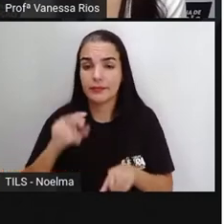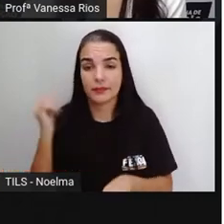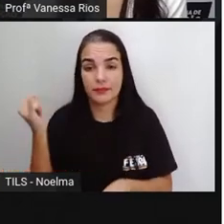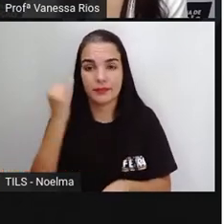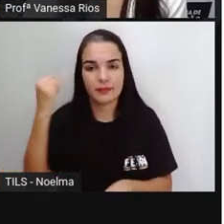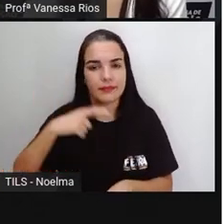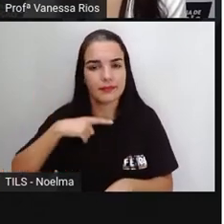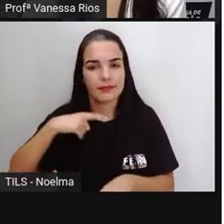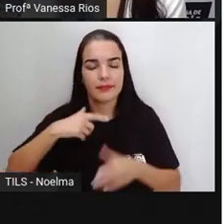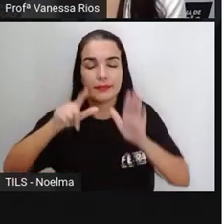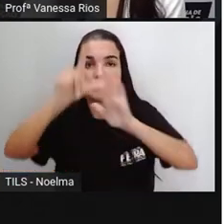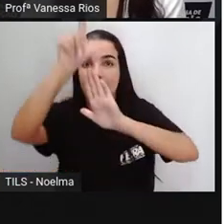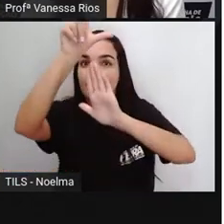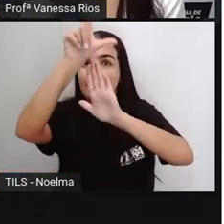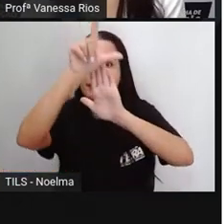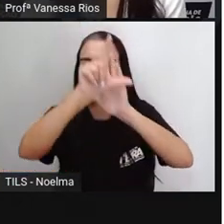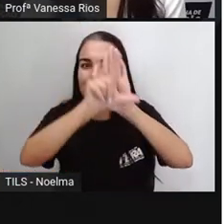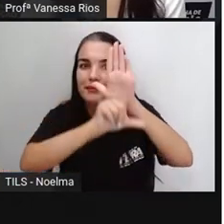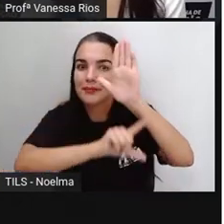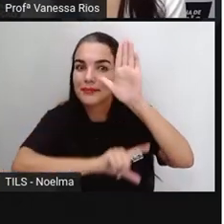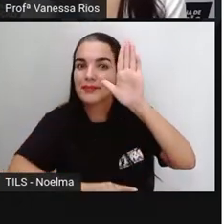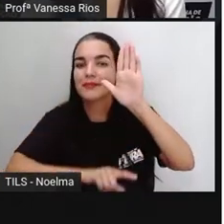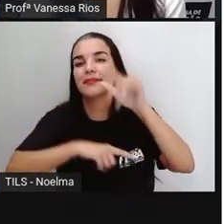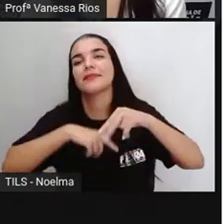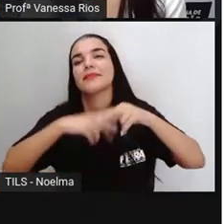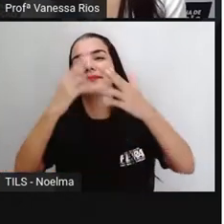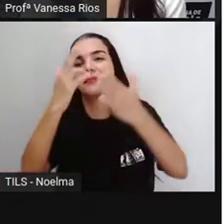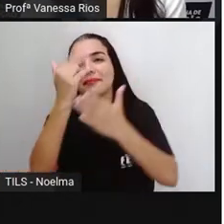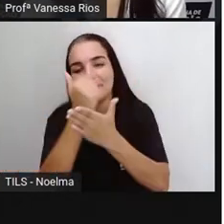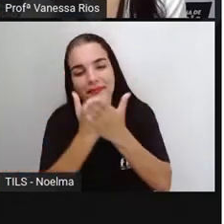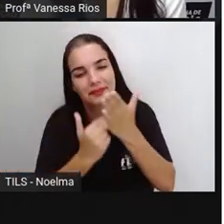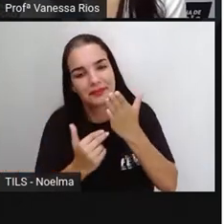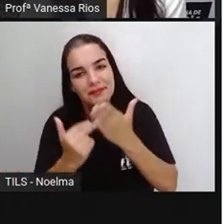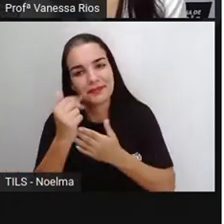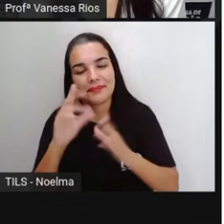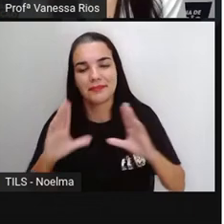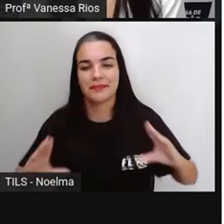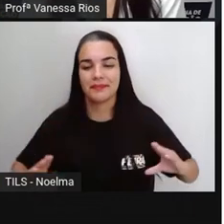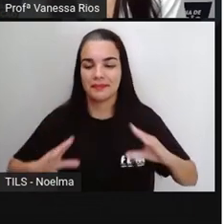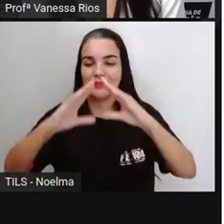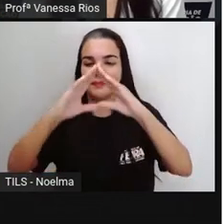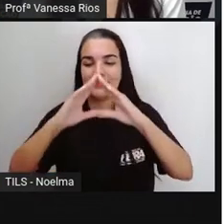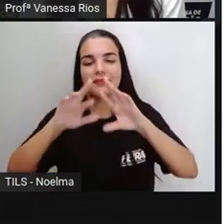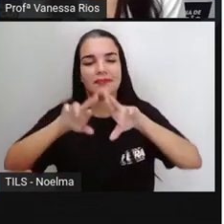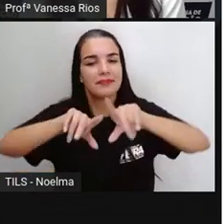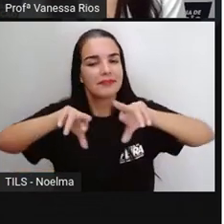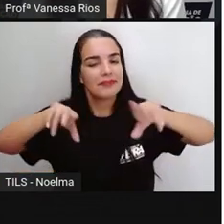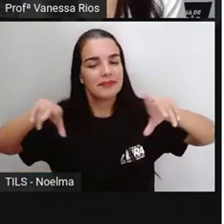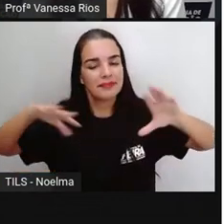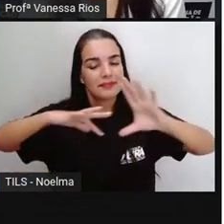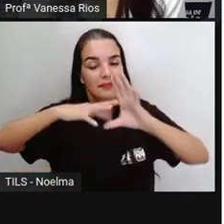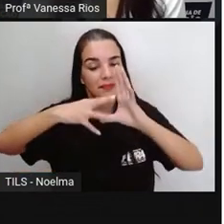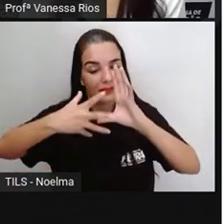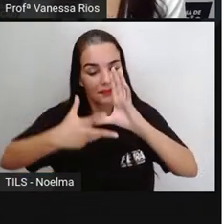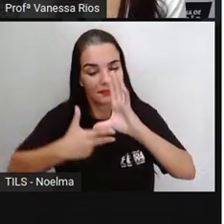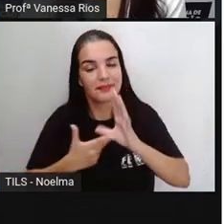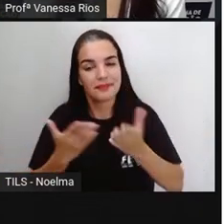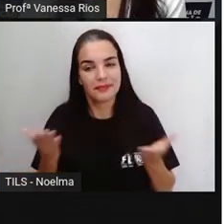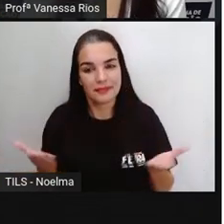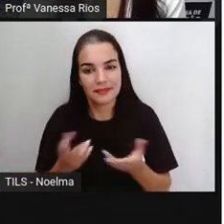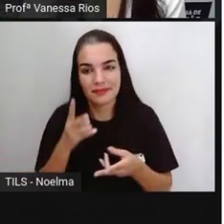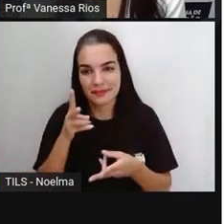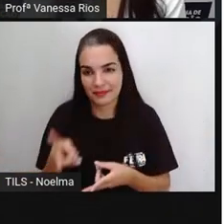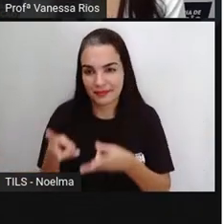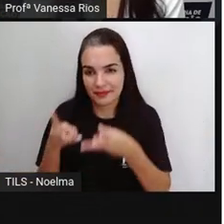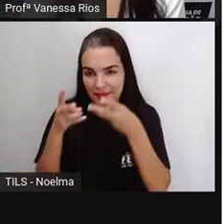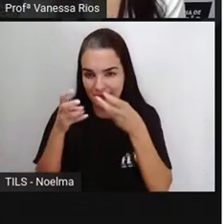que existe uma lista enorme de figuras geométricas que possuem aí as características que nós vamos